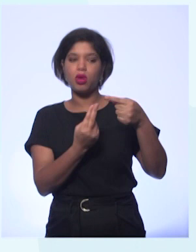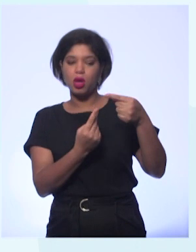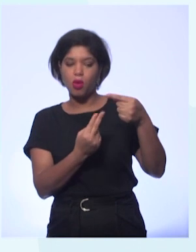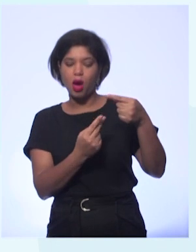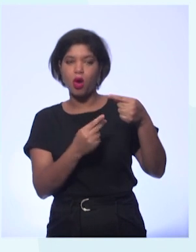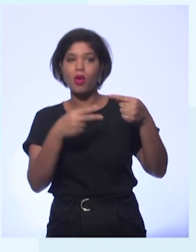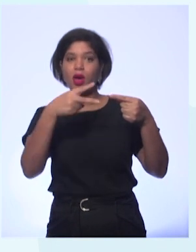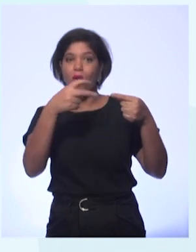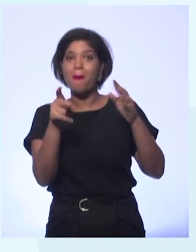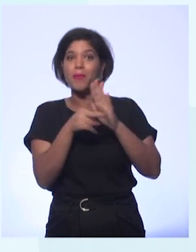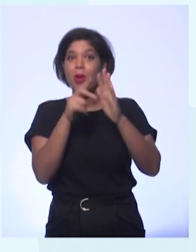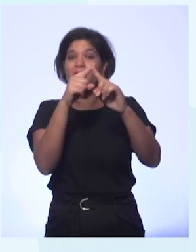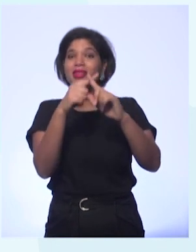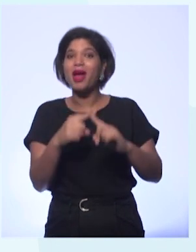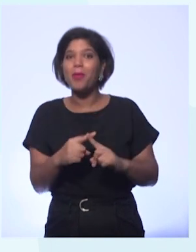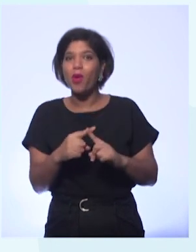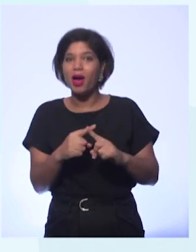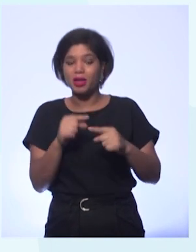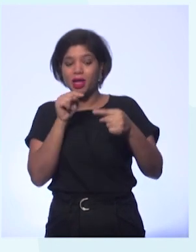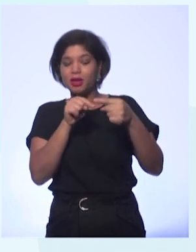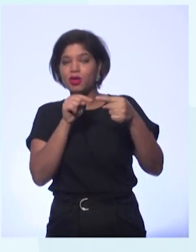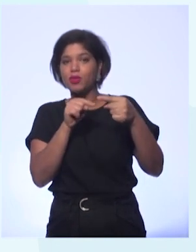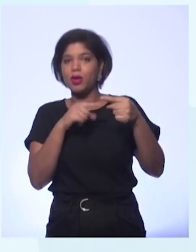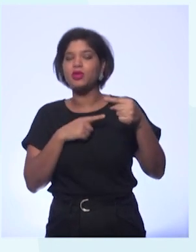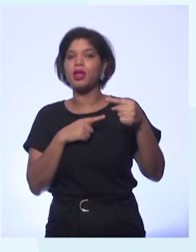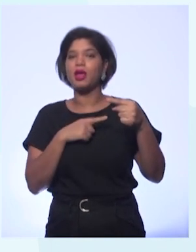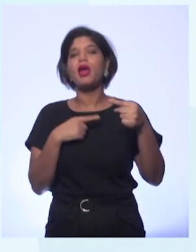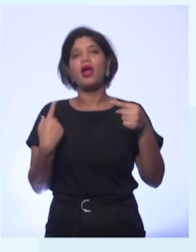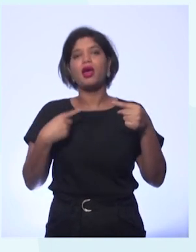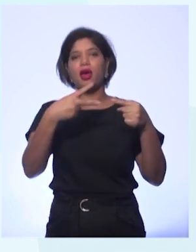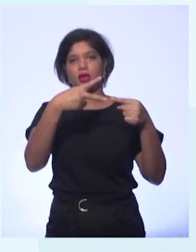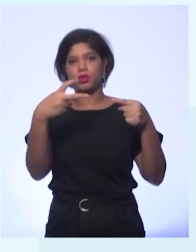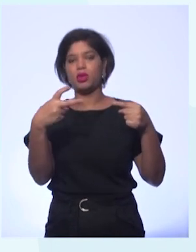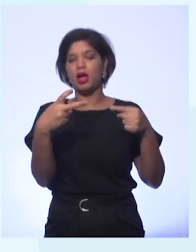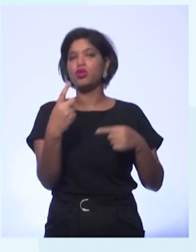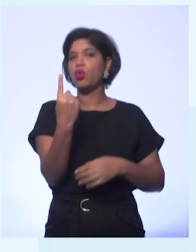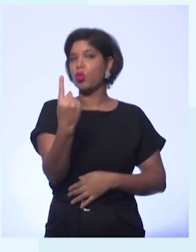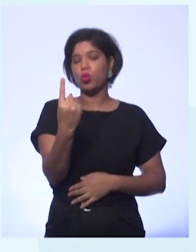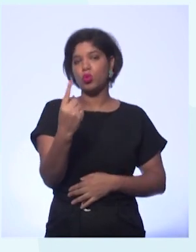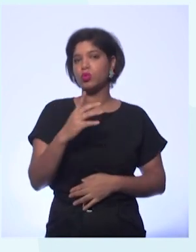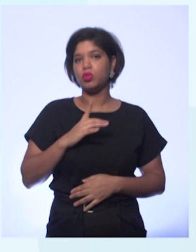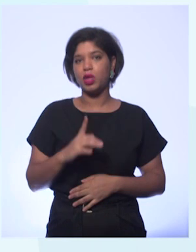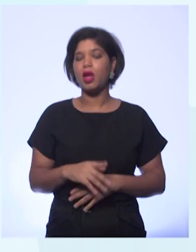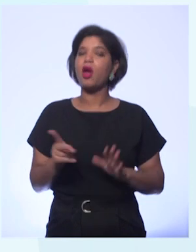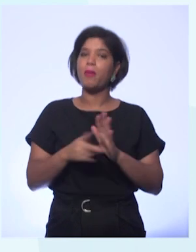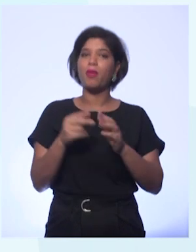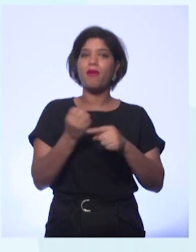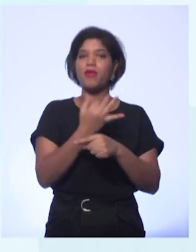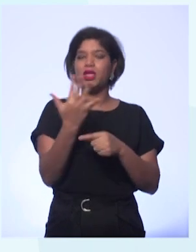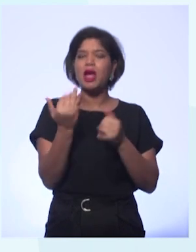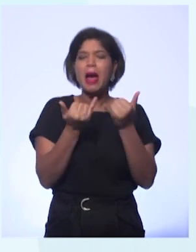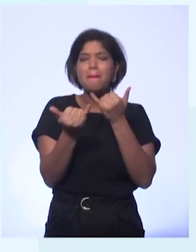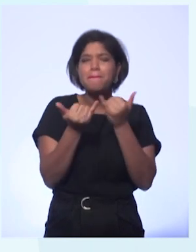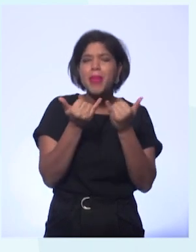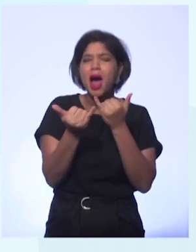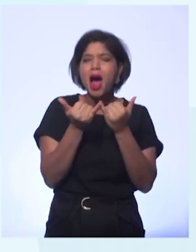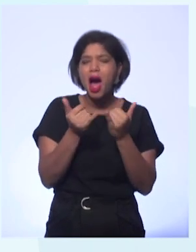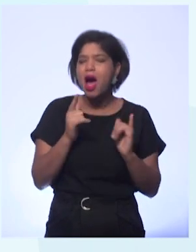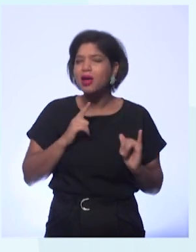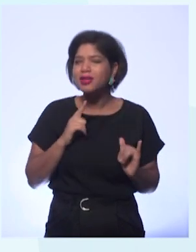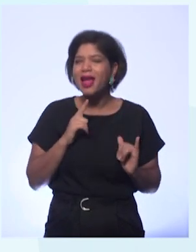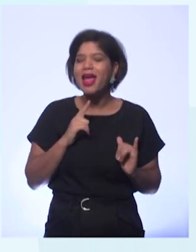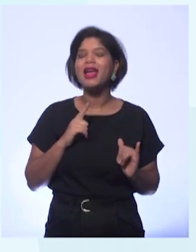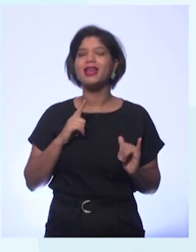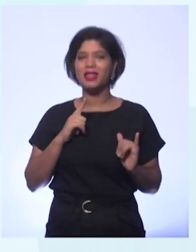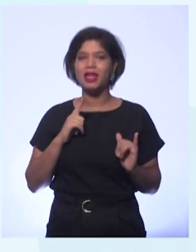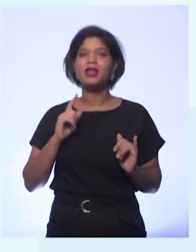ele for da tabuada do de baixo, ele vai dar um número inteiro e isso é chamado de fração aparente. Parece ser uma fração,